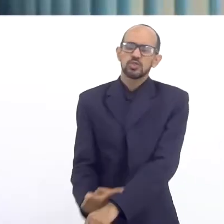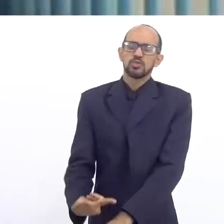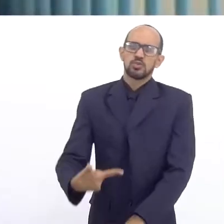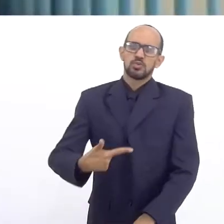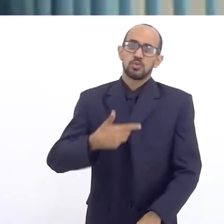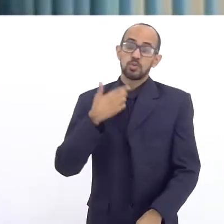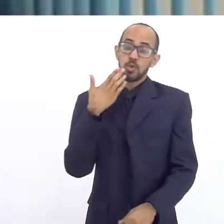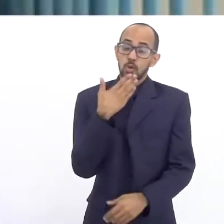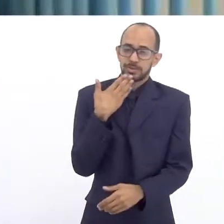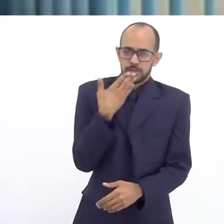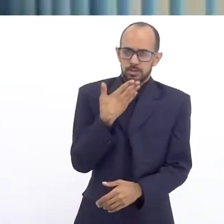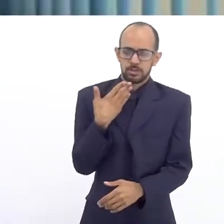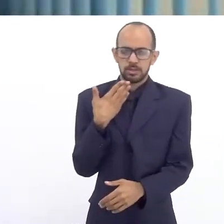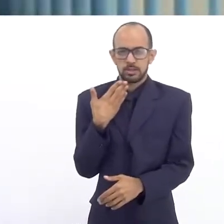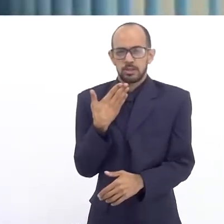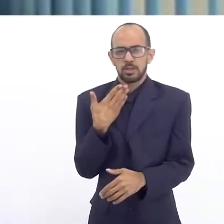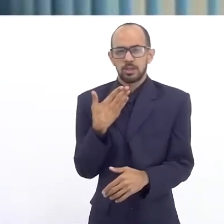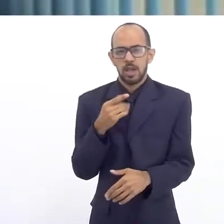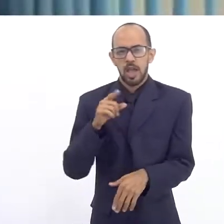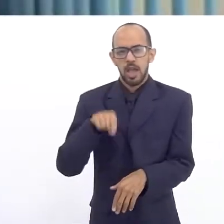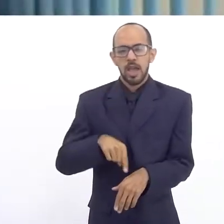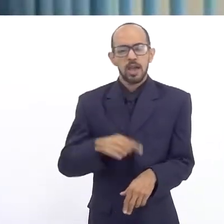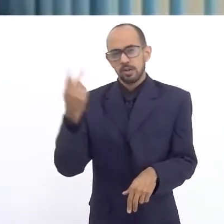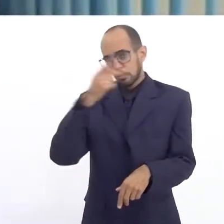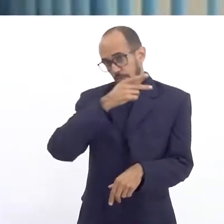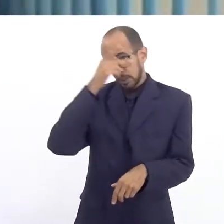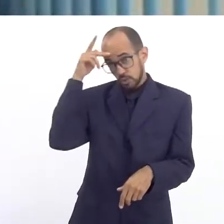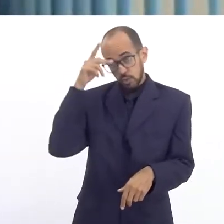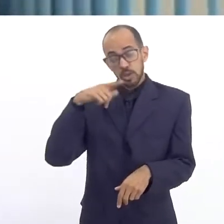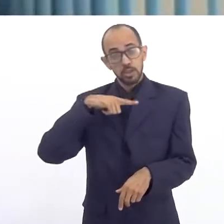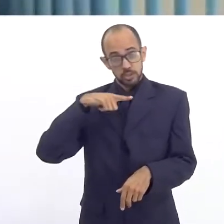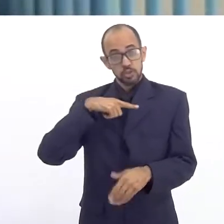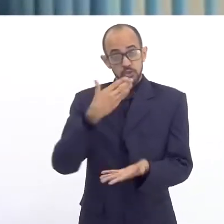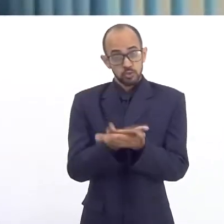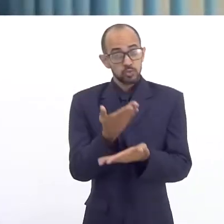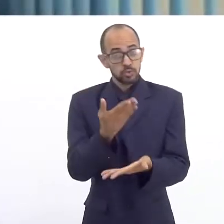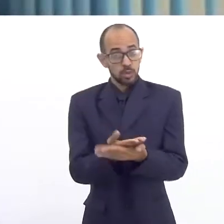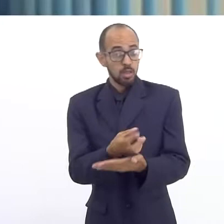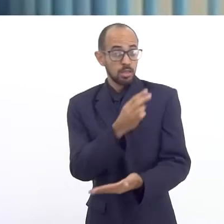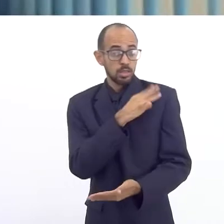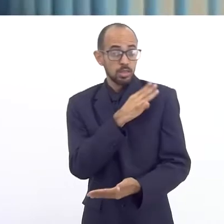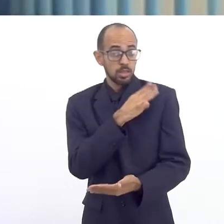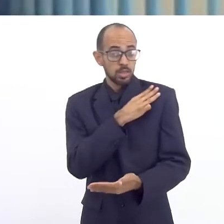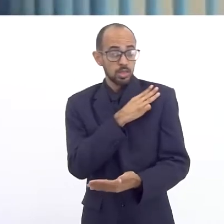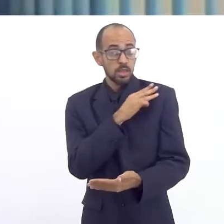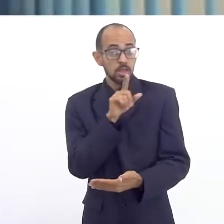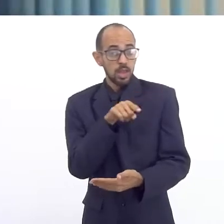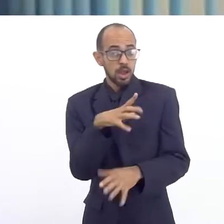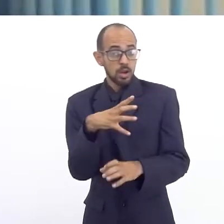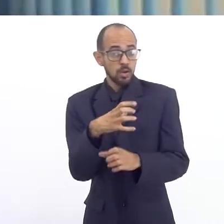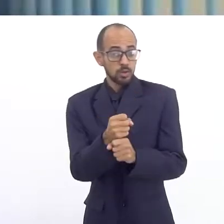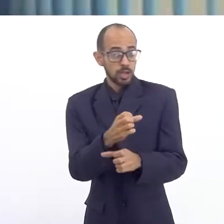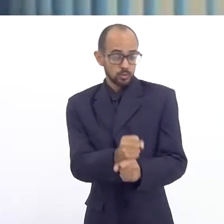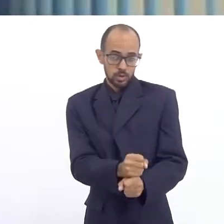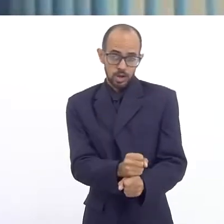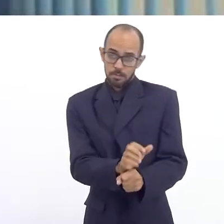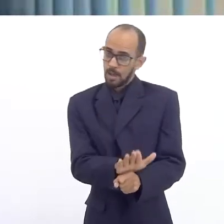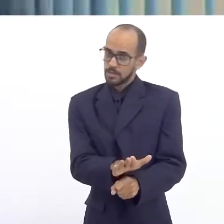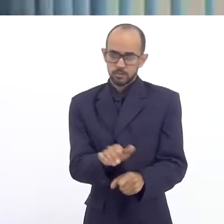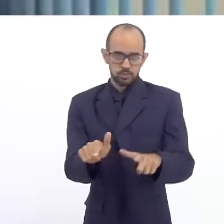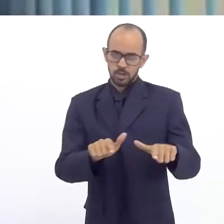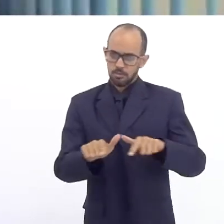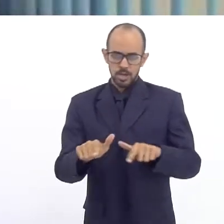extremo, ela era uma das poucas pessoas que tinha até o ensino médio, ela era contadora. Uau. Mas